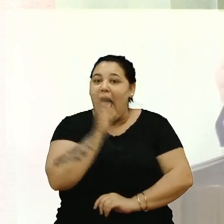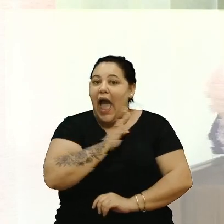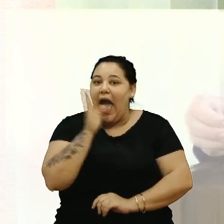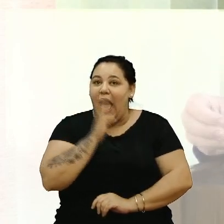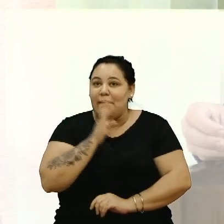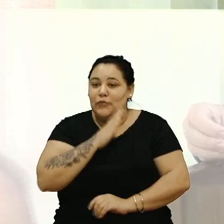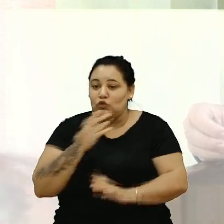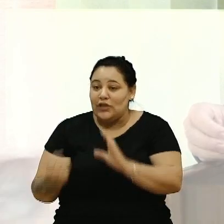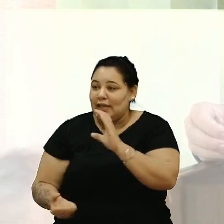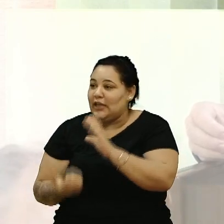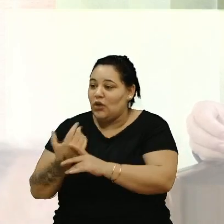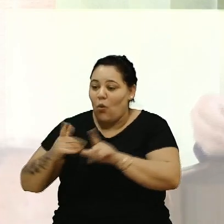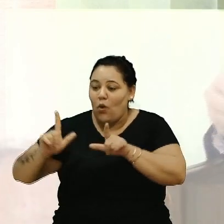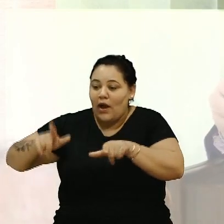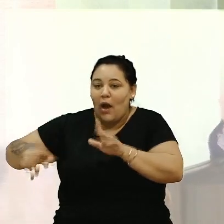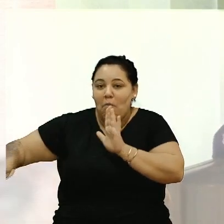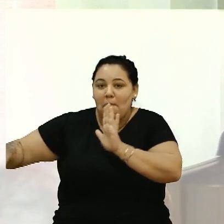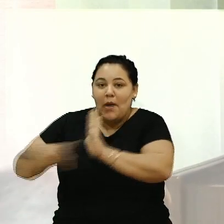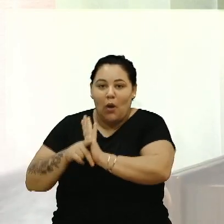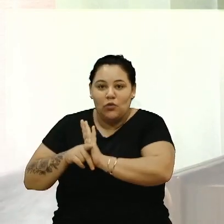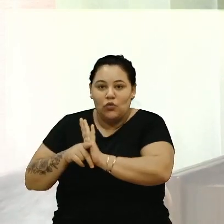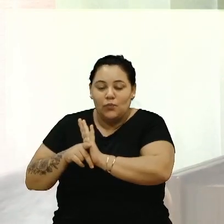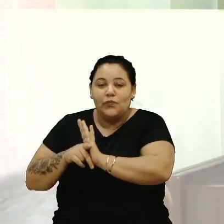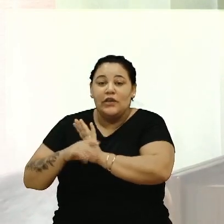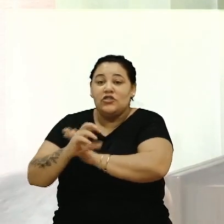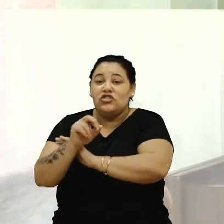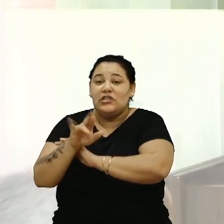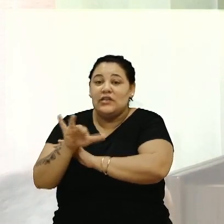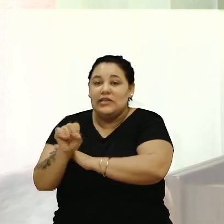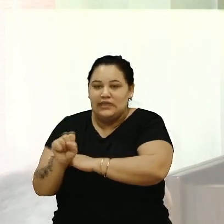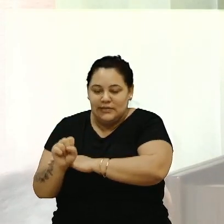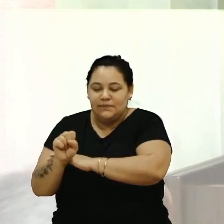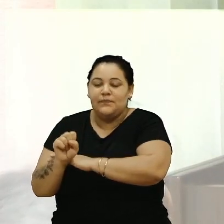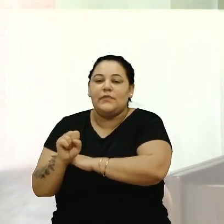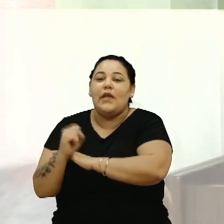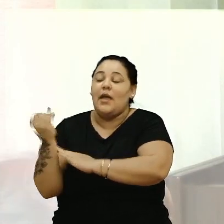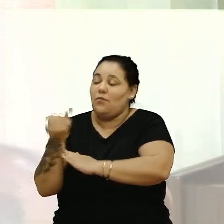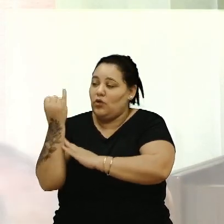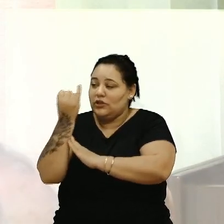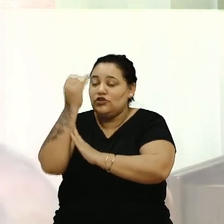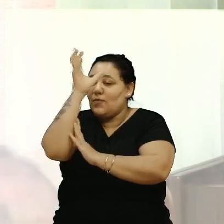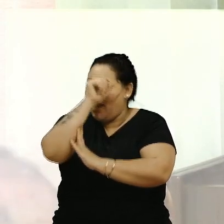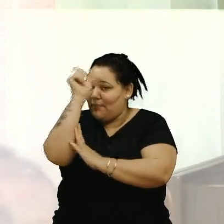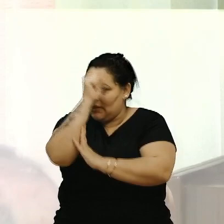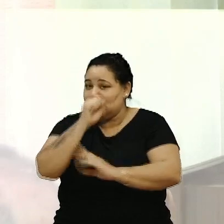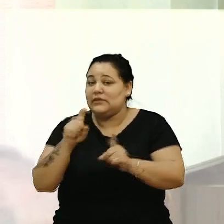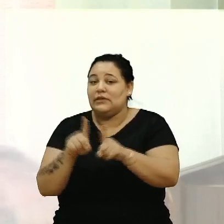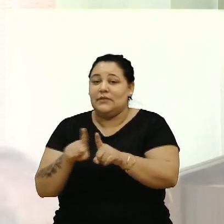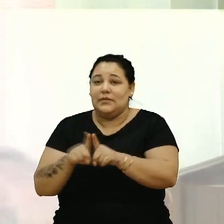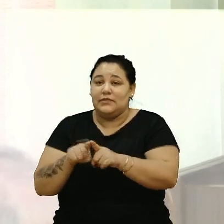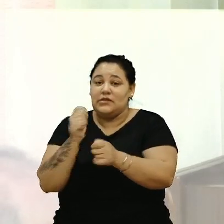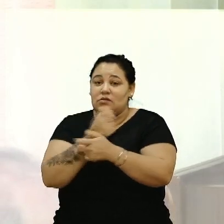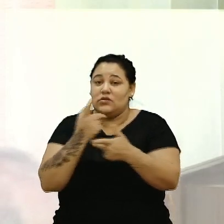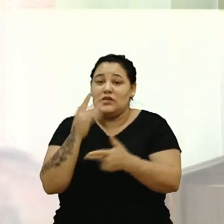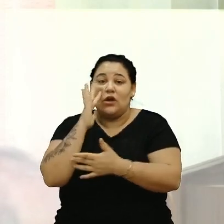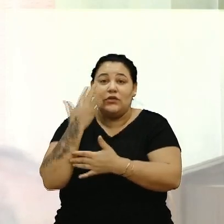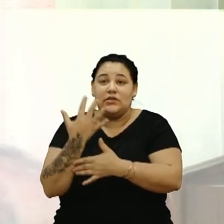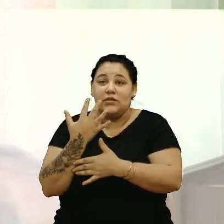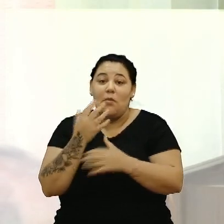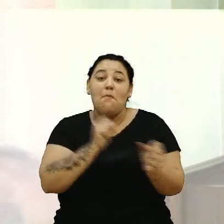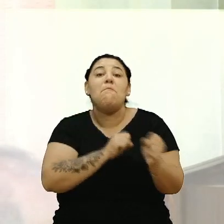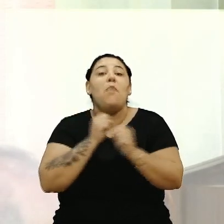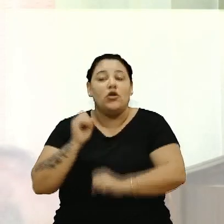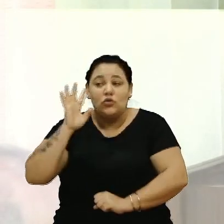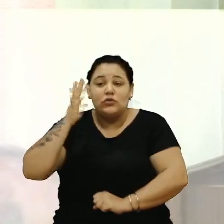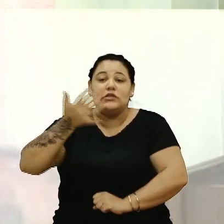gabinete de crise, e isso é importante a gente aprender com esses eventos, porque podemos ter novos eventos e aí como